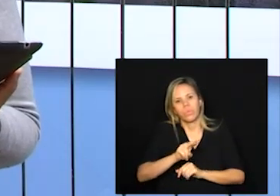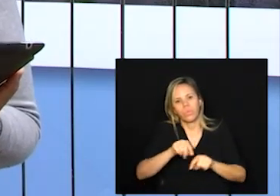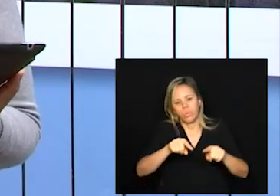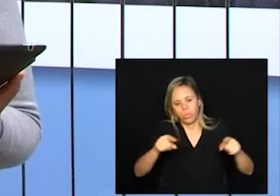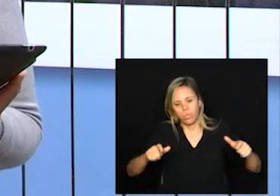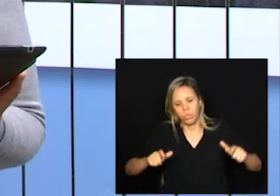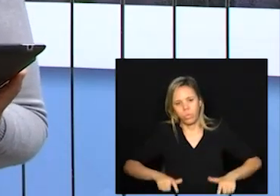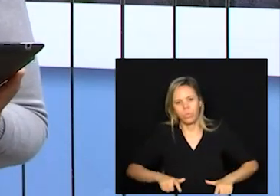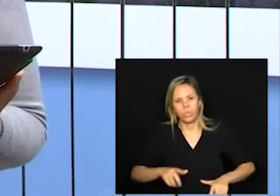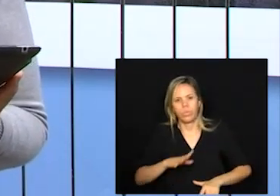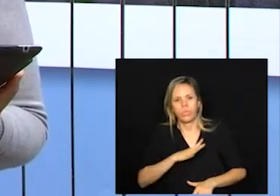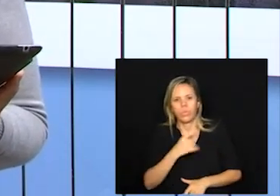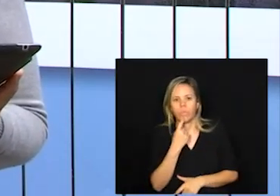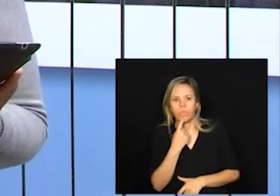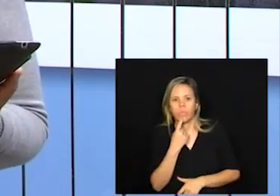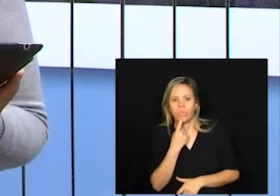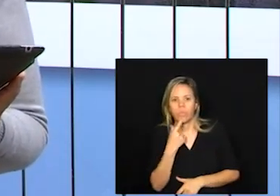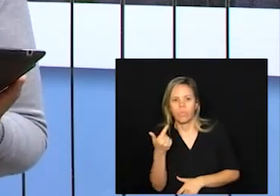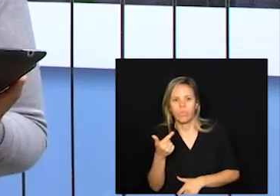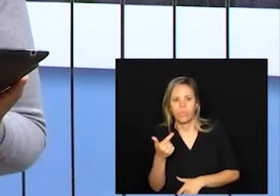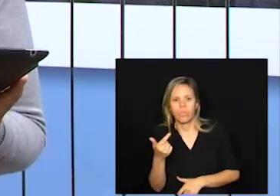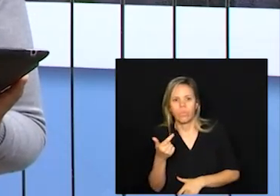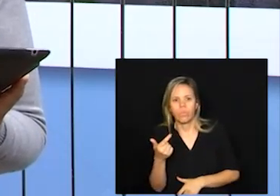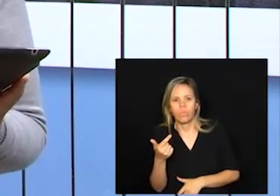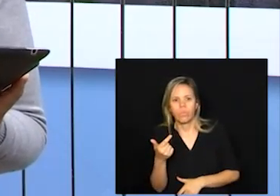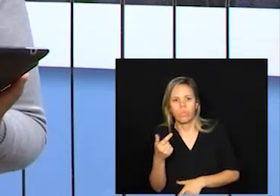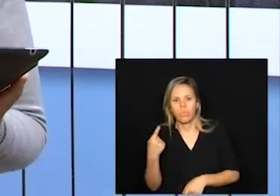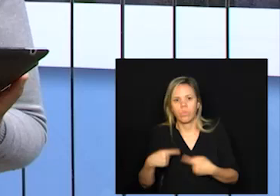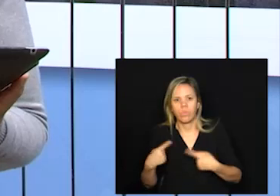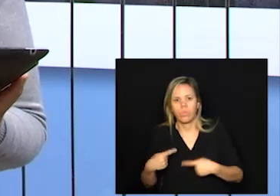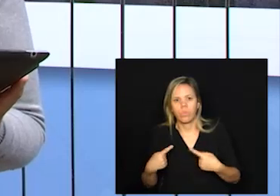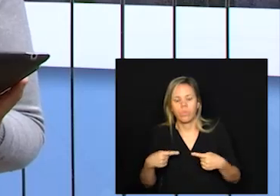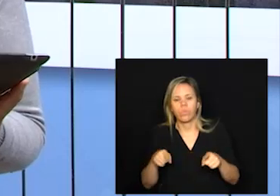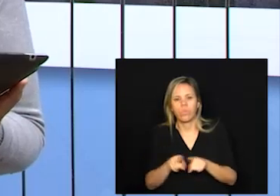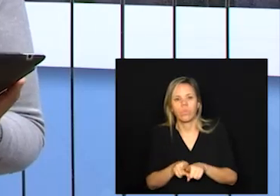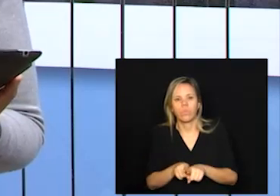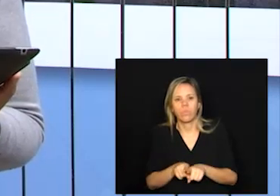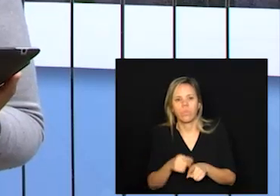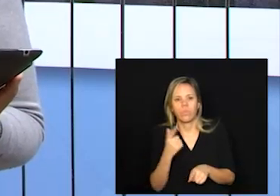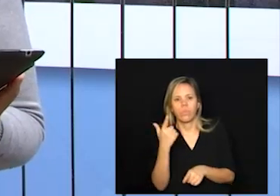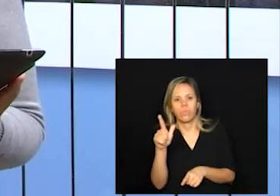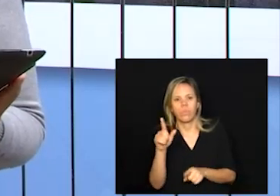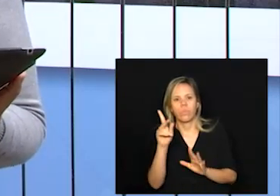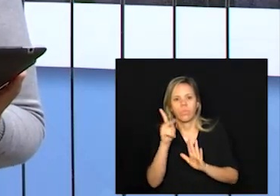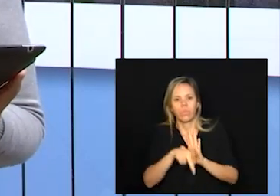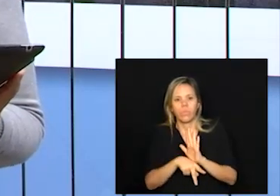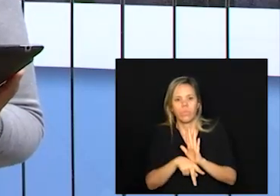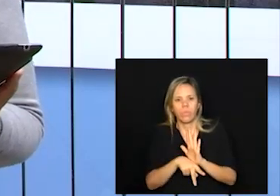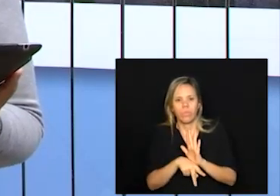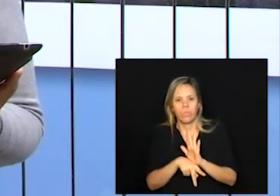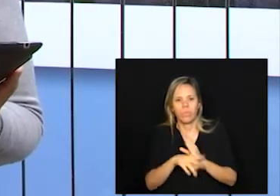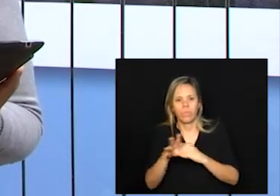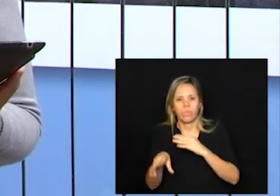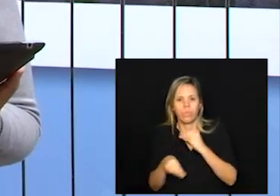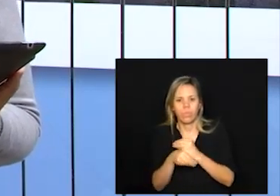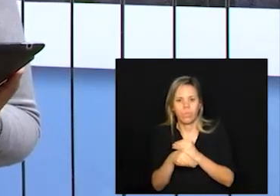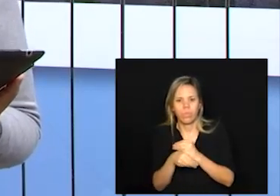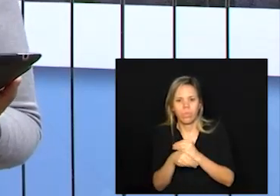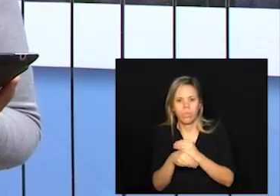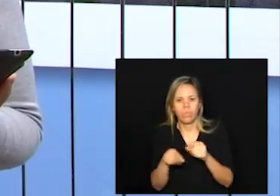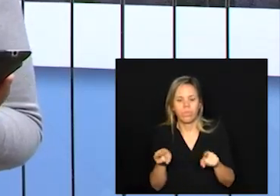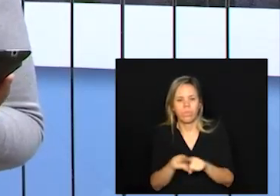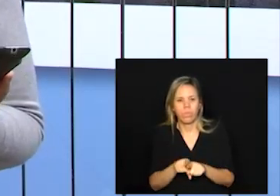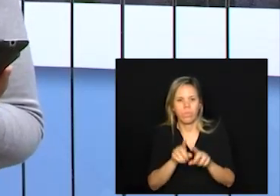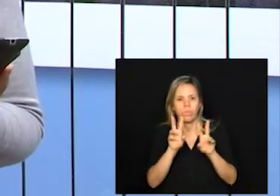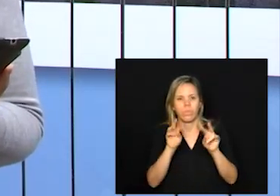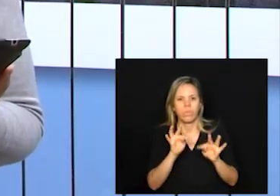e ocupação do solo, e a segunda discussão também de um outro projeto complementar que também